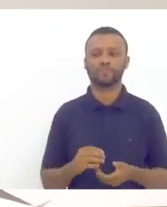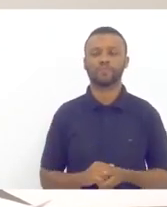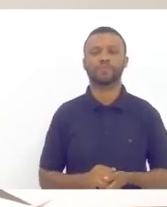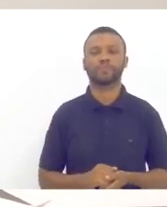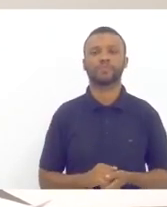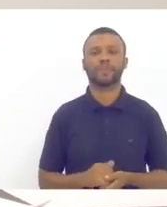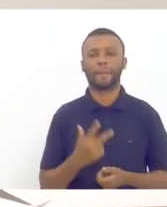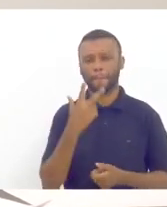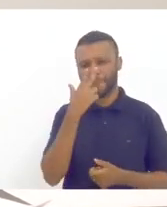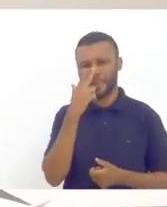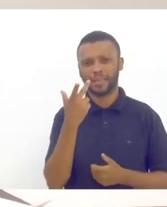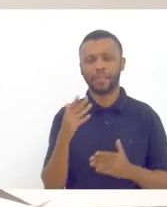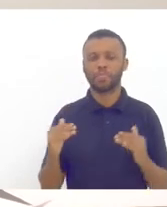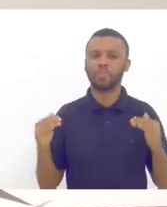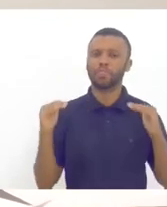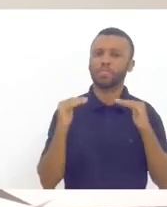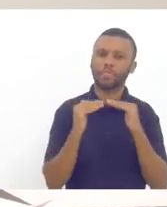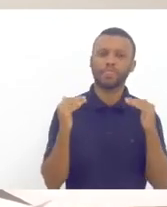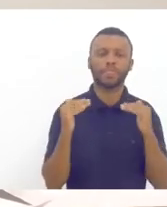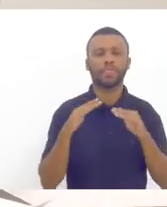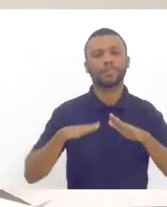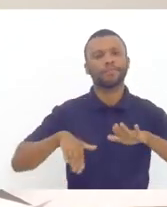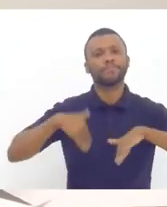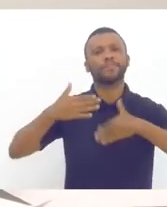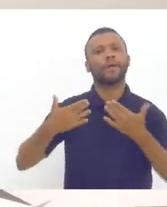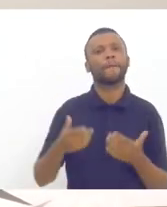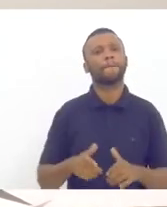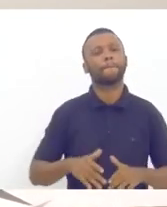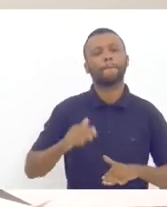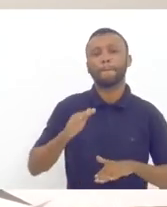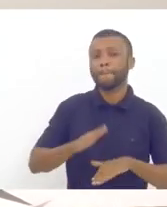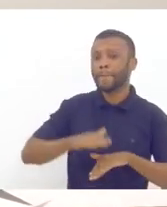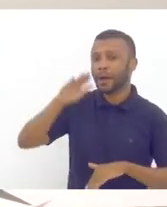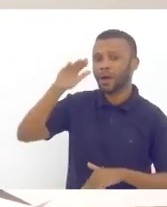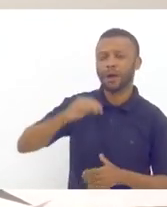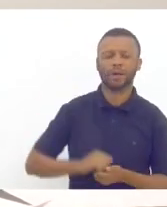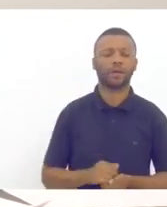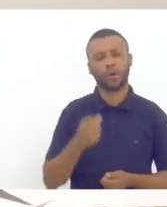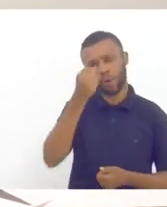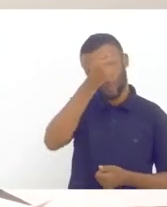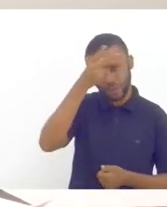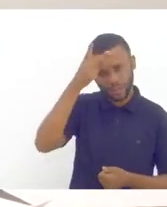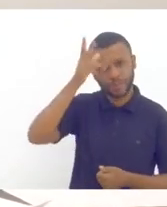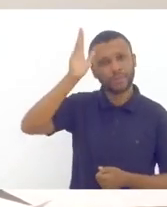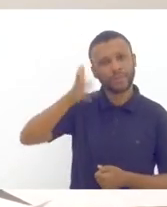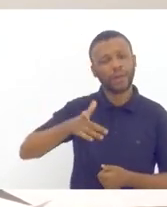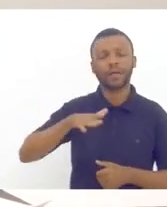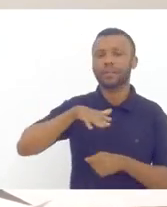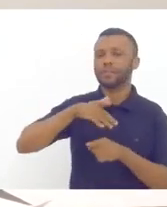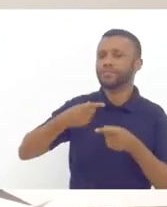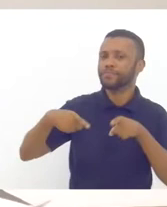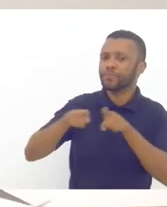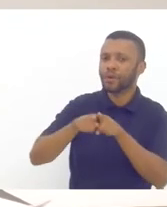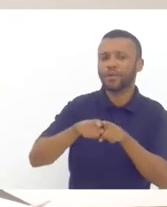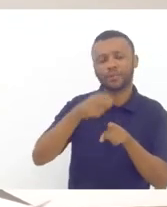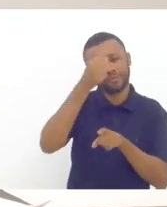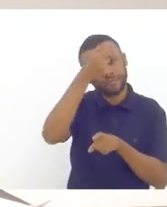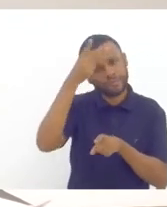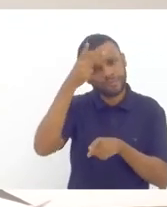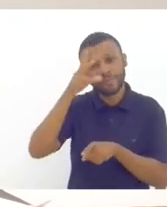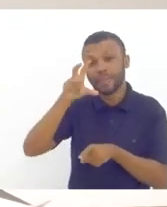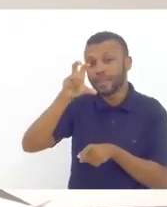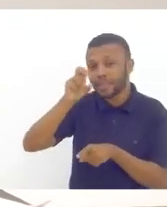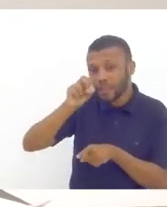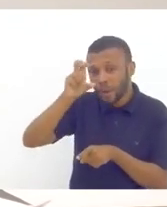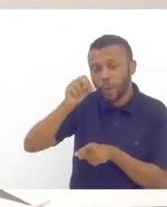de patamar de diluição maior. Né? O município trouxe 15, já em conversa com alguns municípios aqui, já falaram, inclusive, em 50 anos,